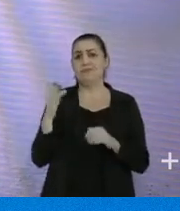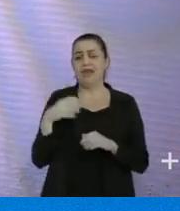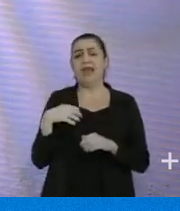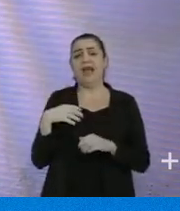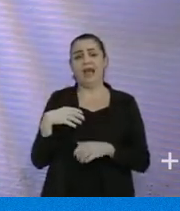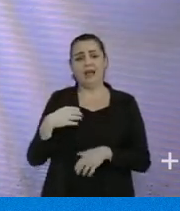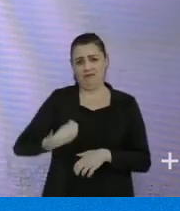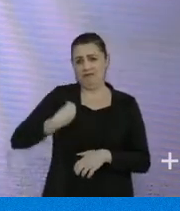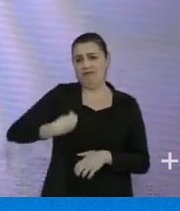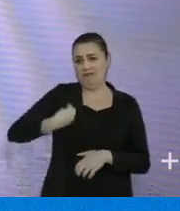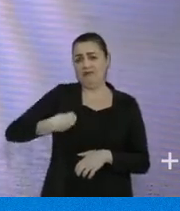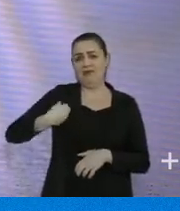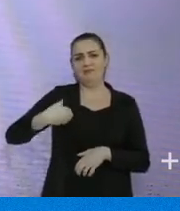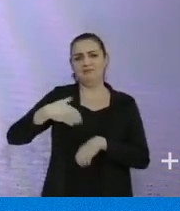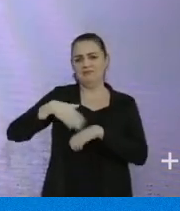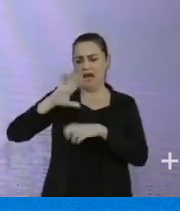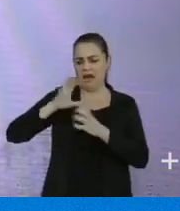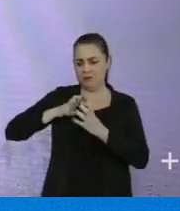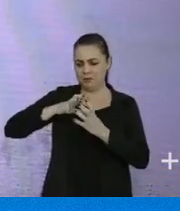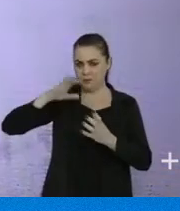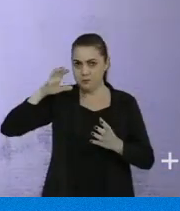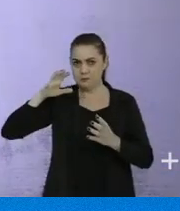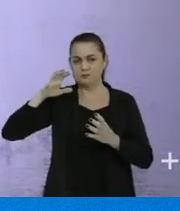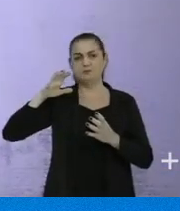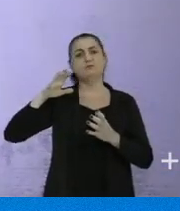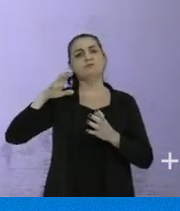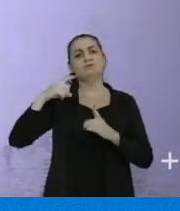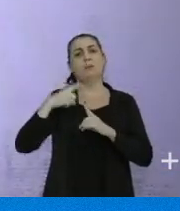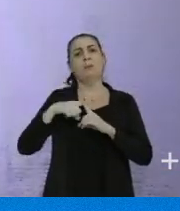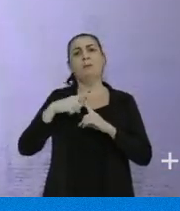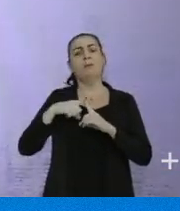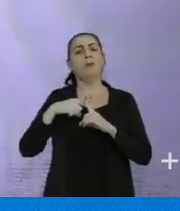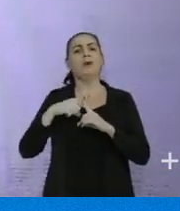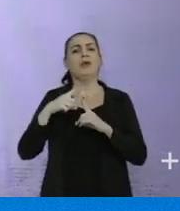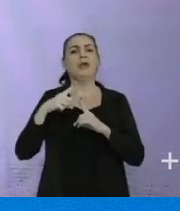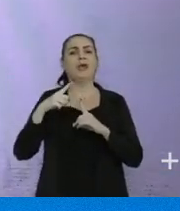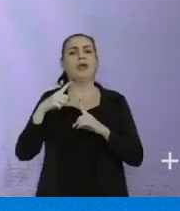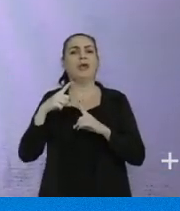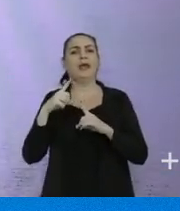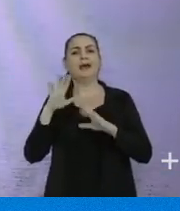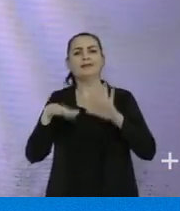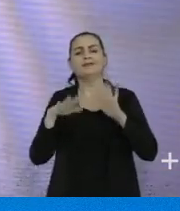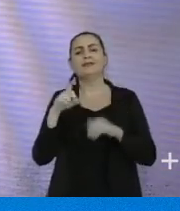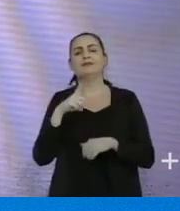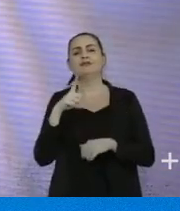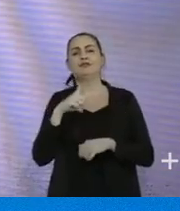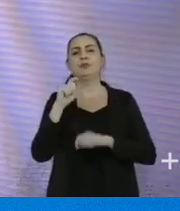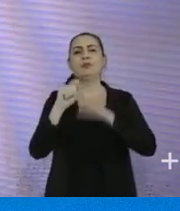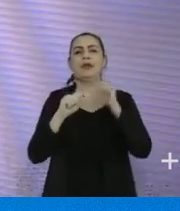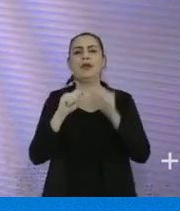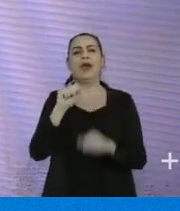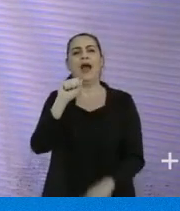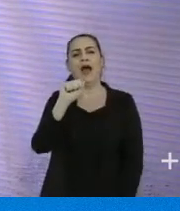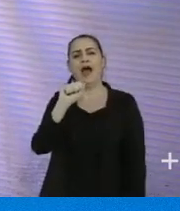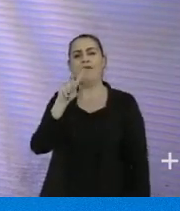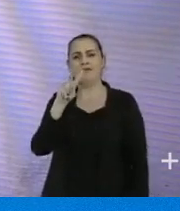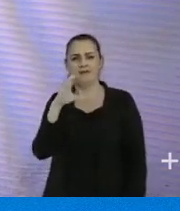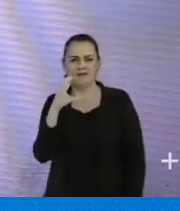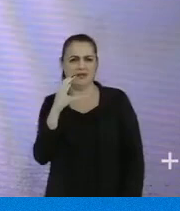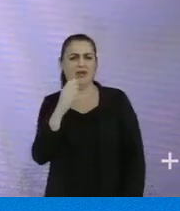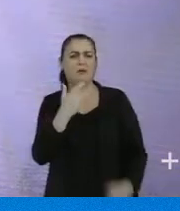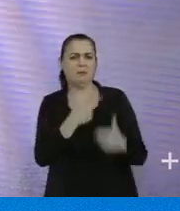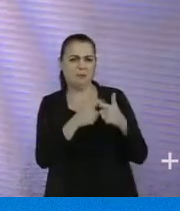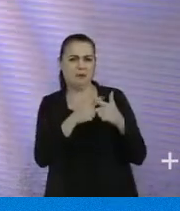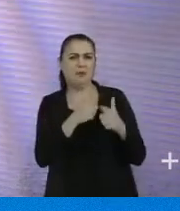não era uma prática observada, ou sequeladas de AVC e de muitas outras patologias, hoje não se